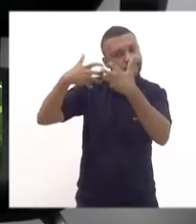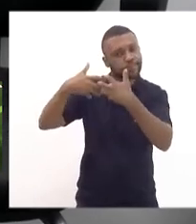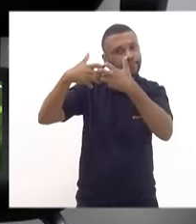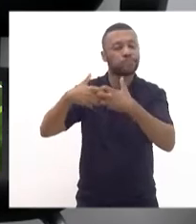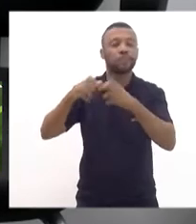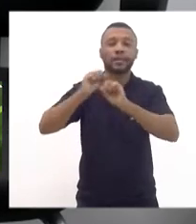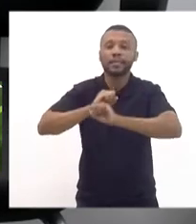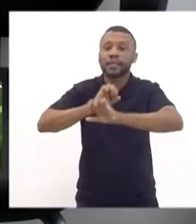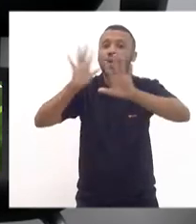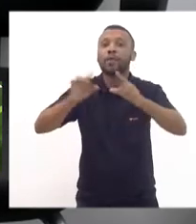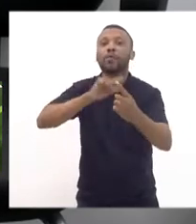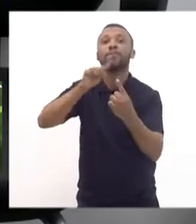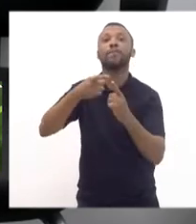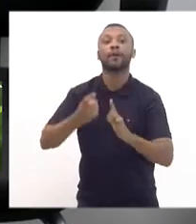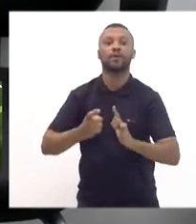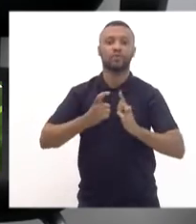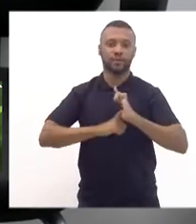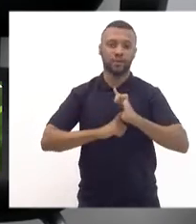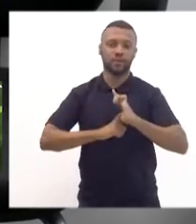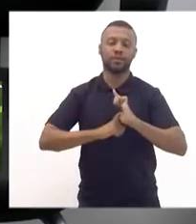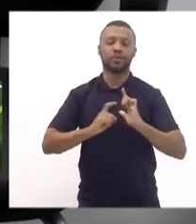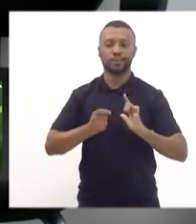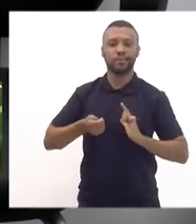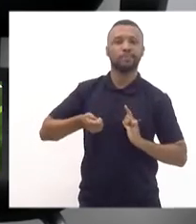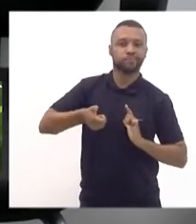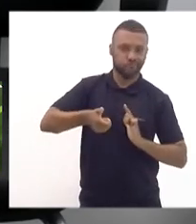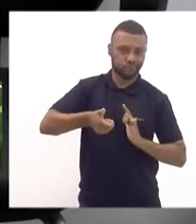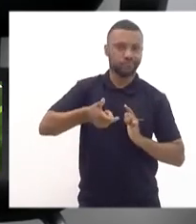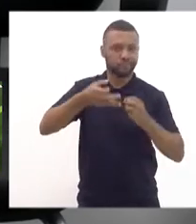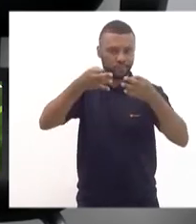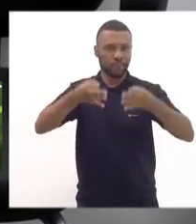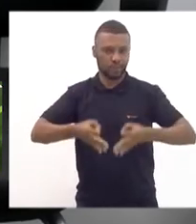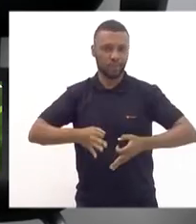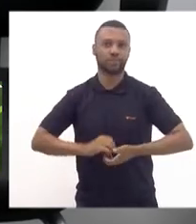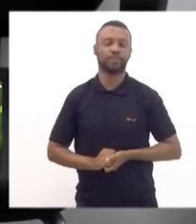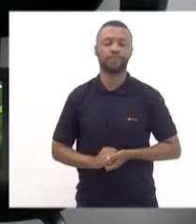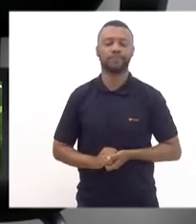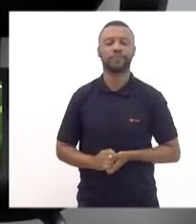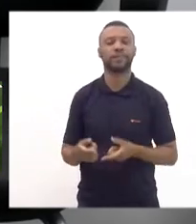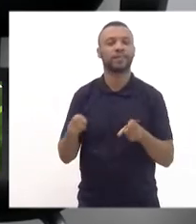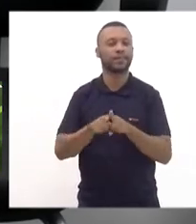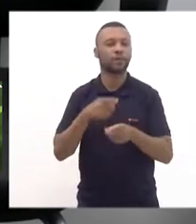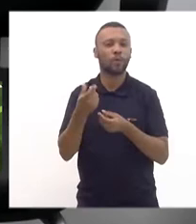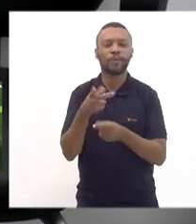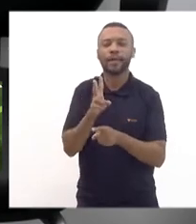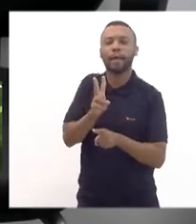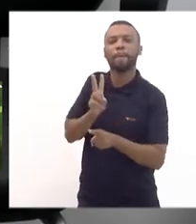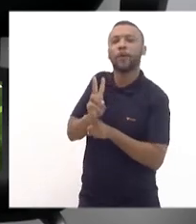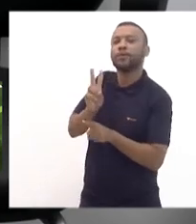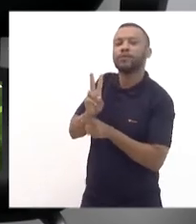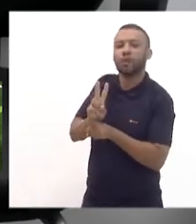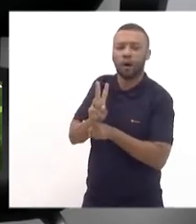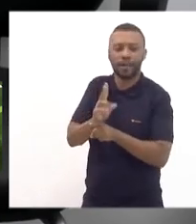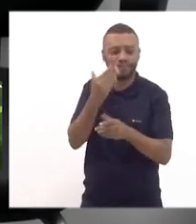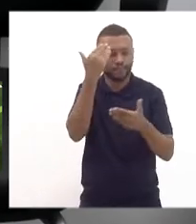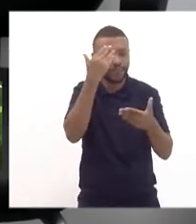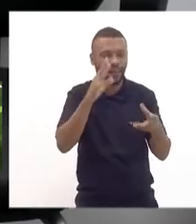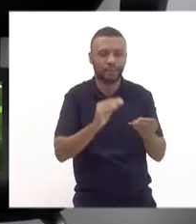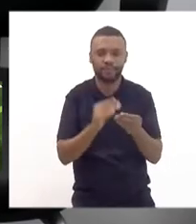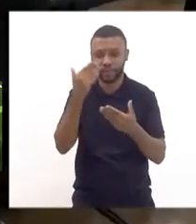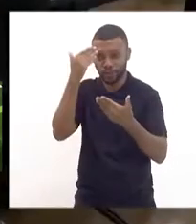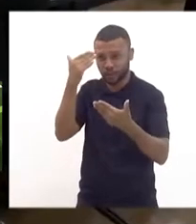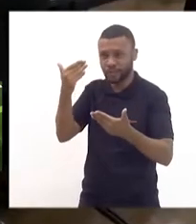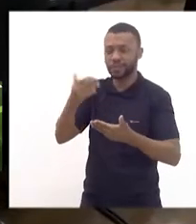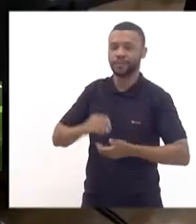para a suspensão do benefício e essa forma de monitoramento. Obrigado. Eu agradeço,